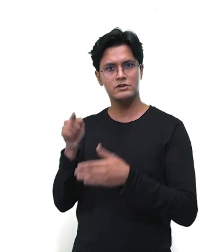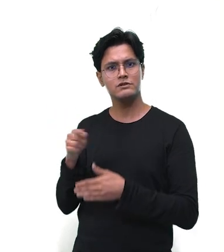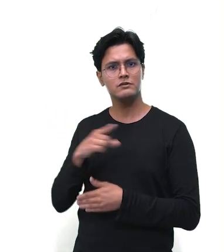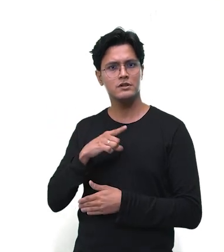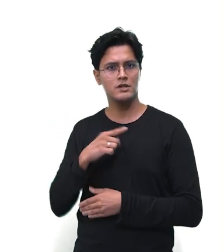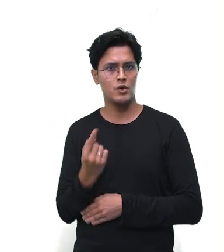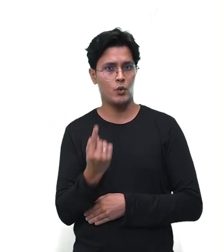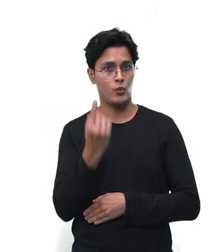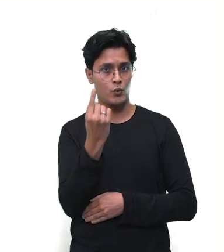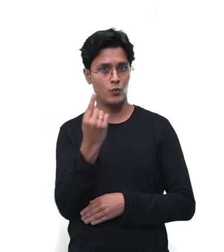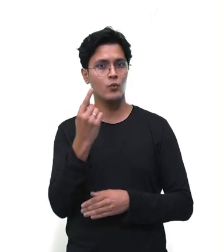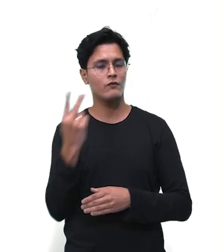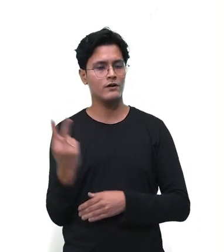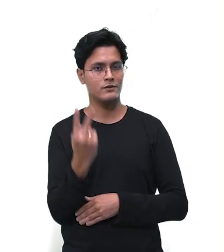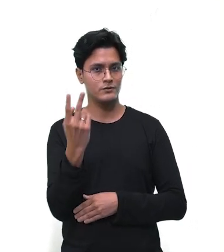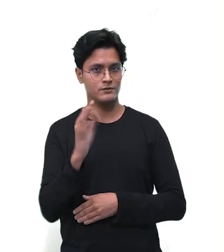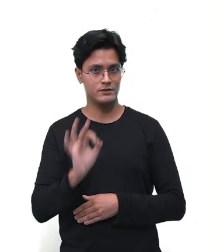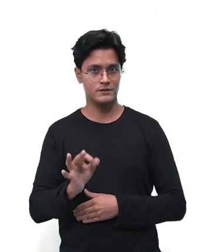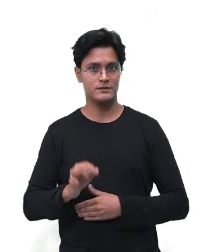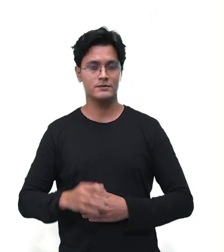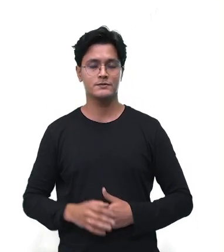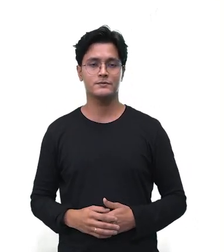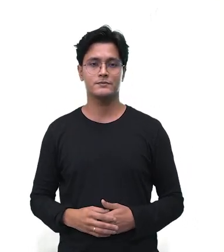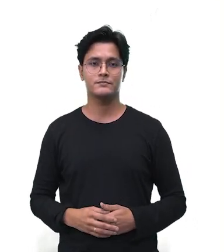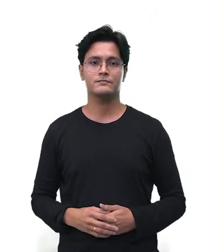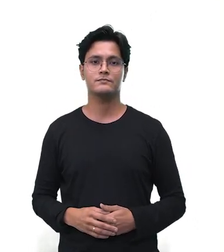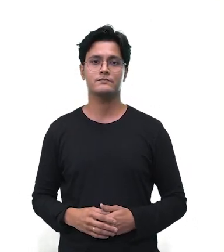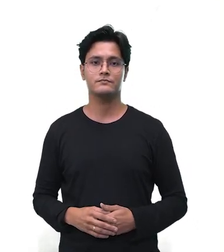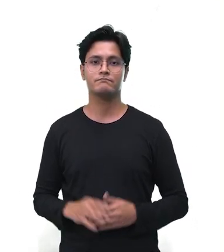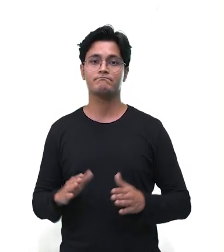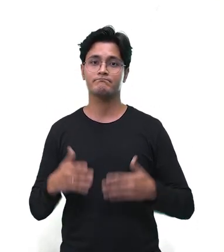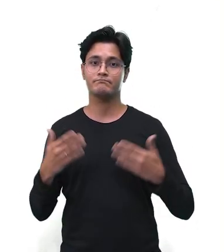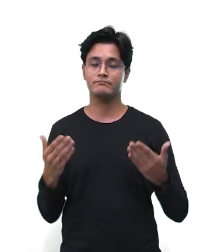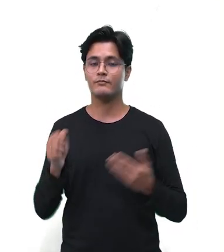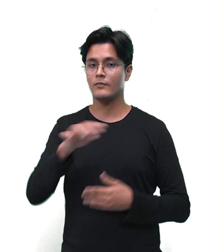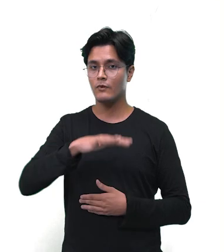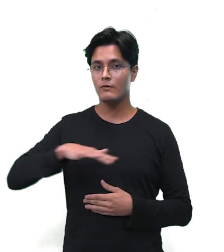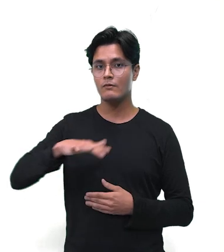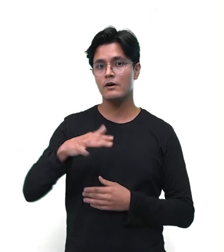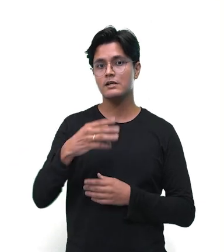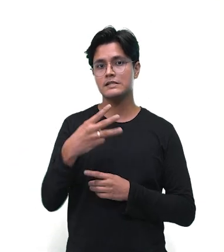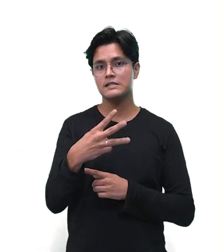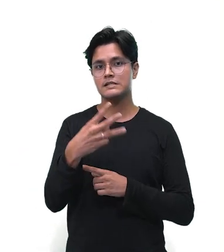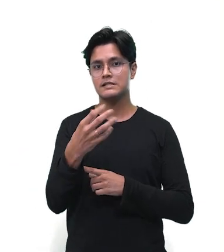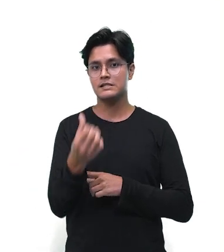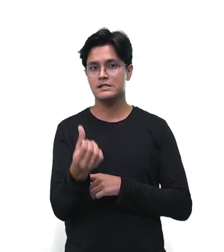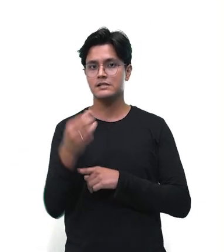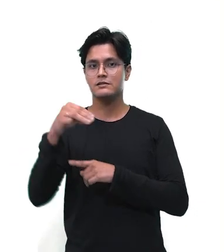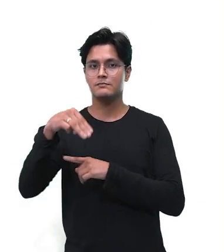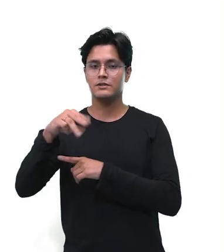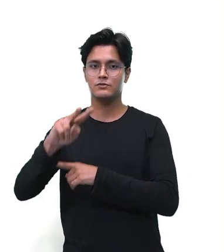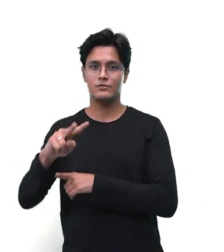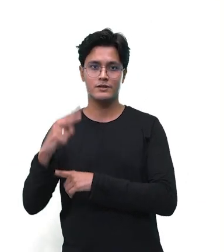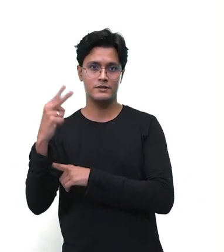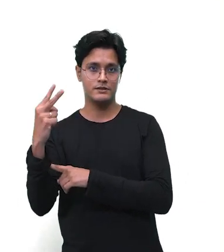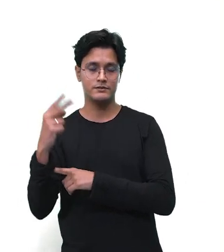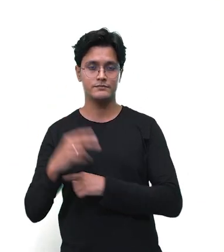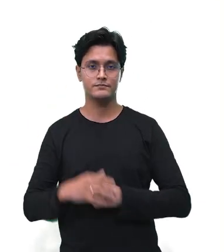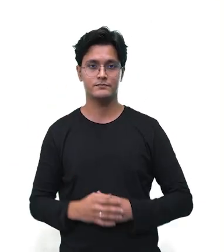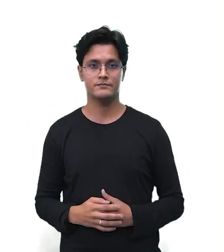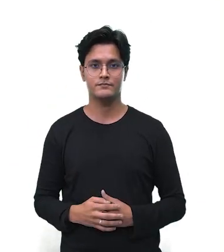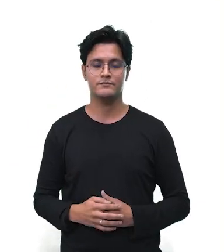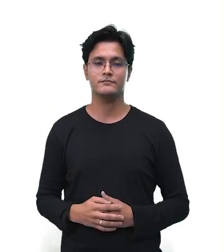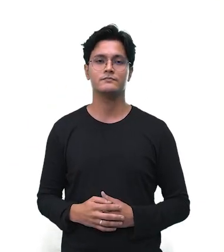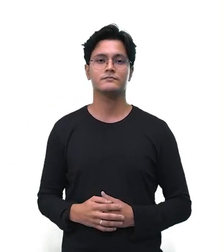ok? Então, a área aqui será de 36 metros quadrados. Bacana? Muito bem, vamos seguindo aqui,